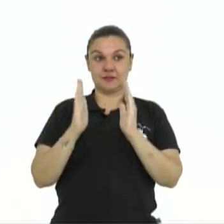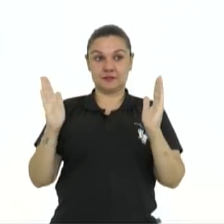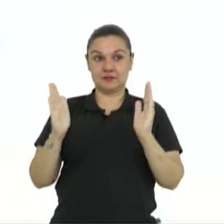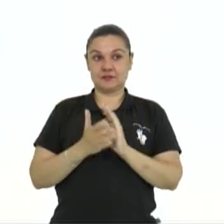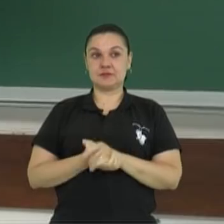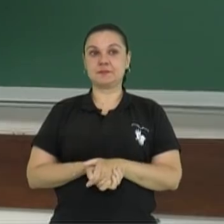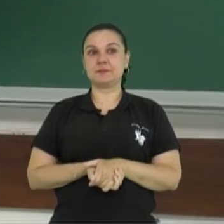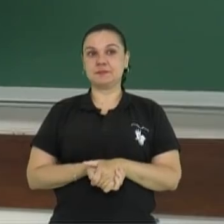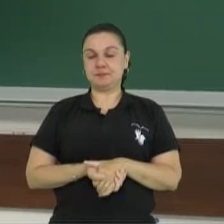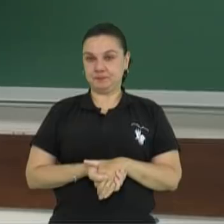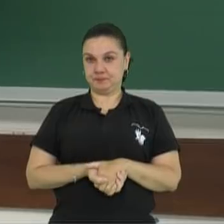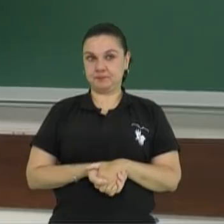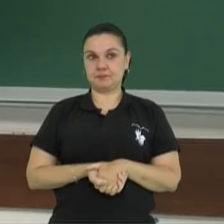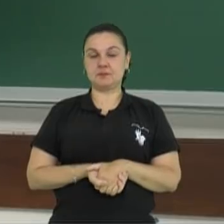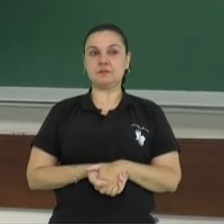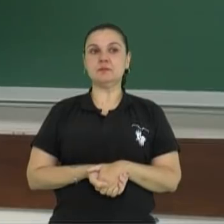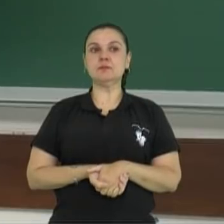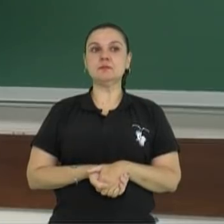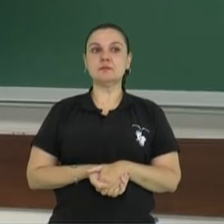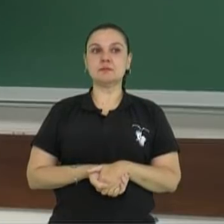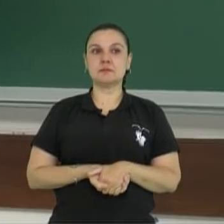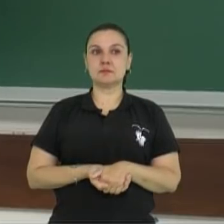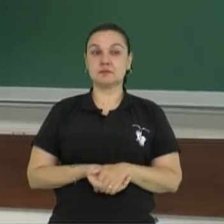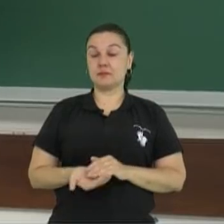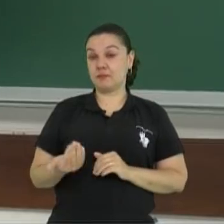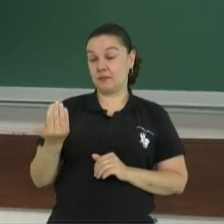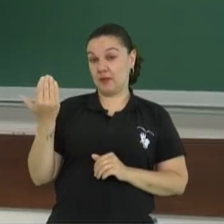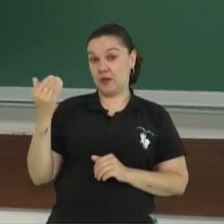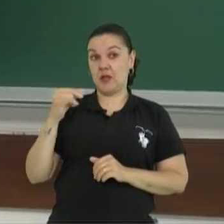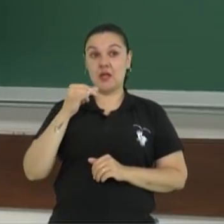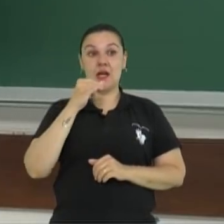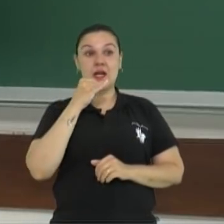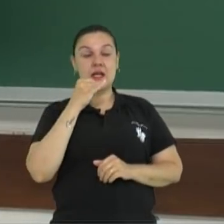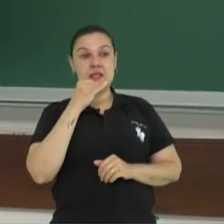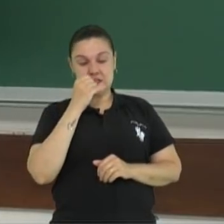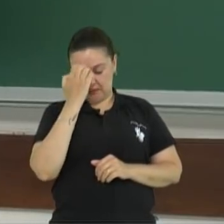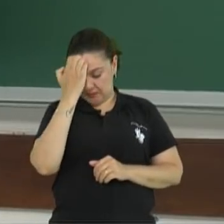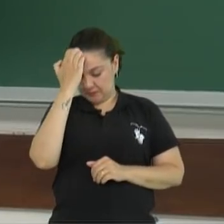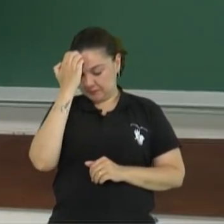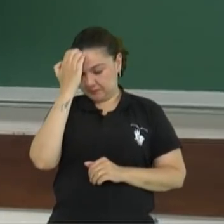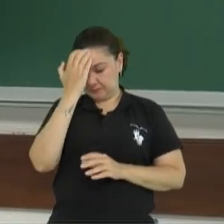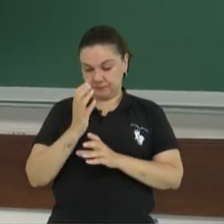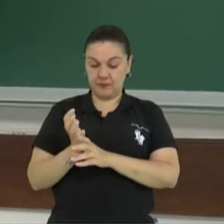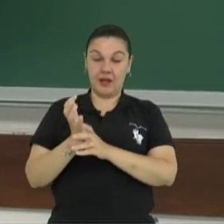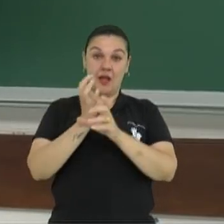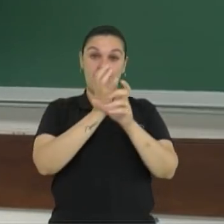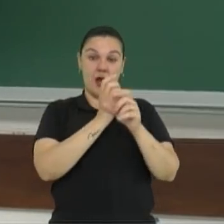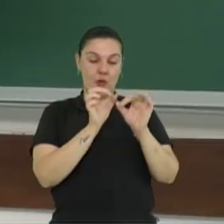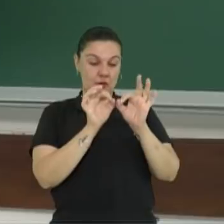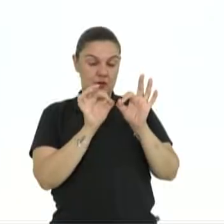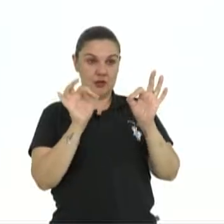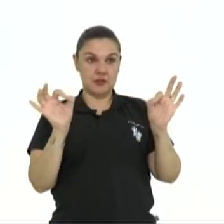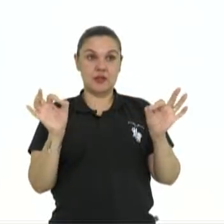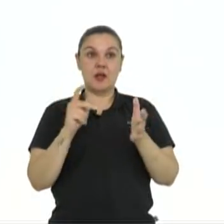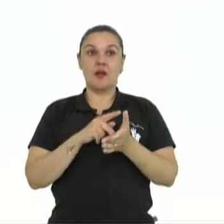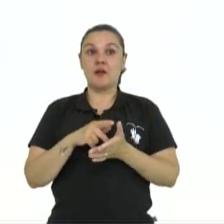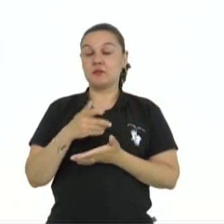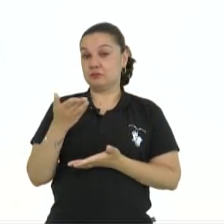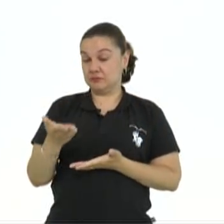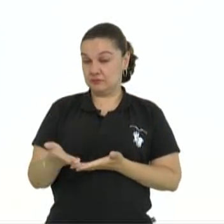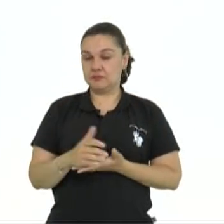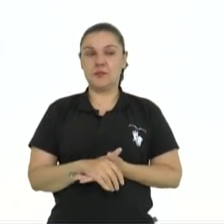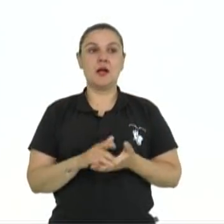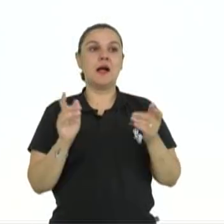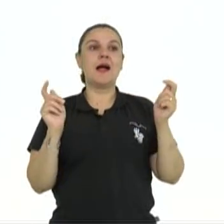tamanho, a proporção aqui do mapa. Exemplos, né, calculando a distância real. Então, é